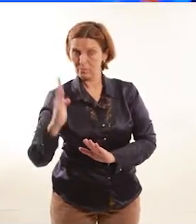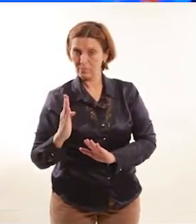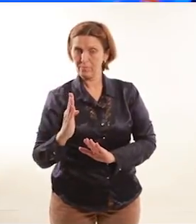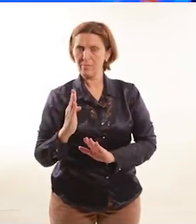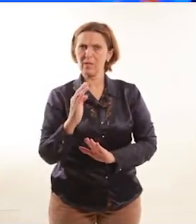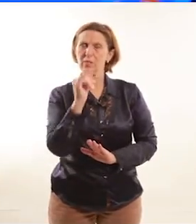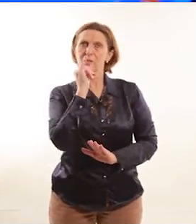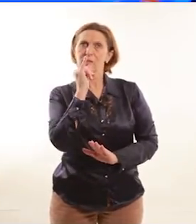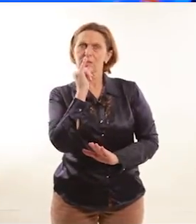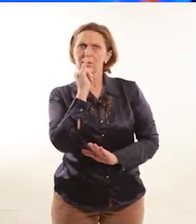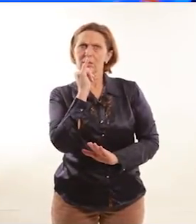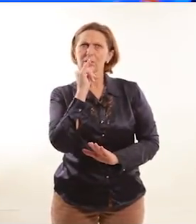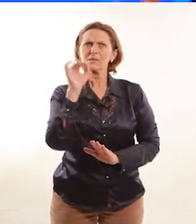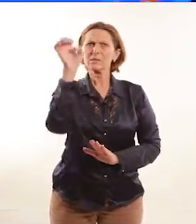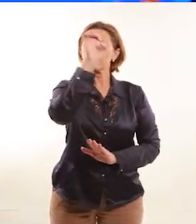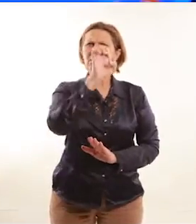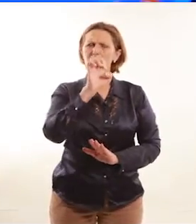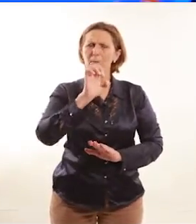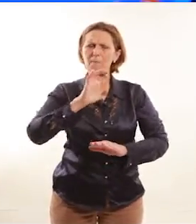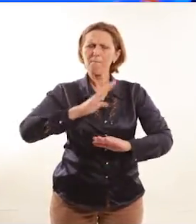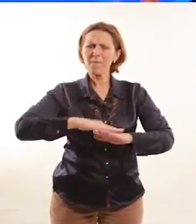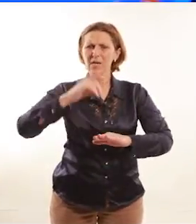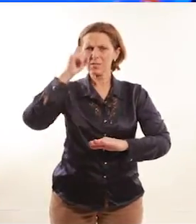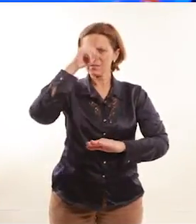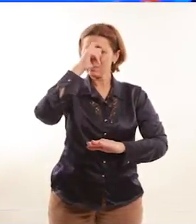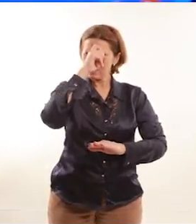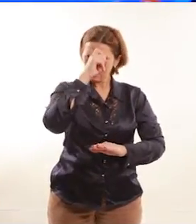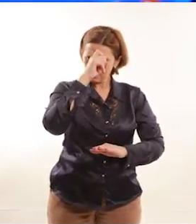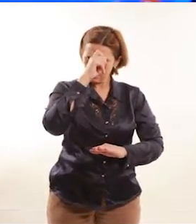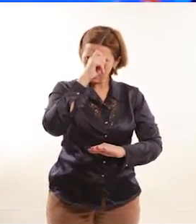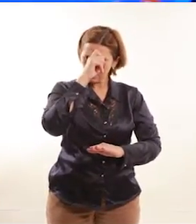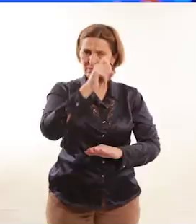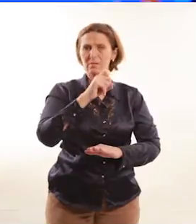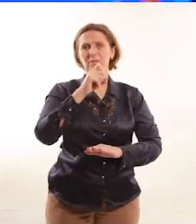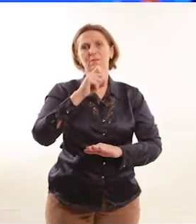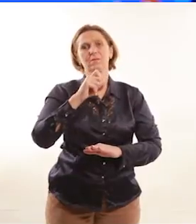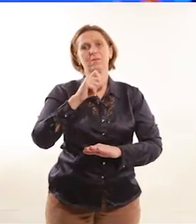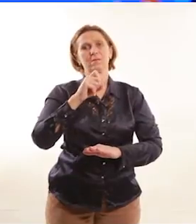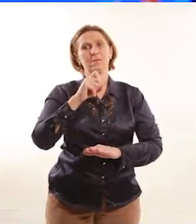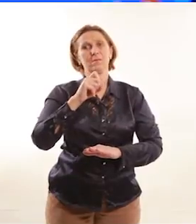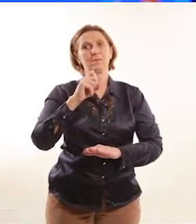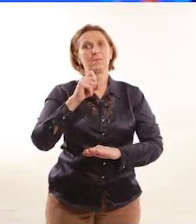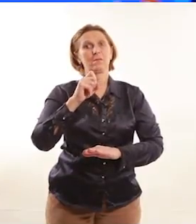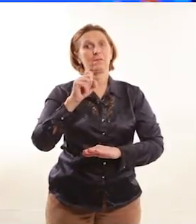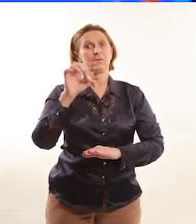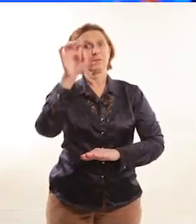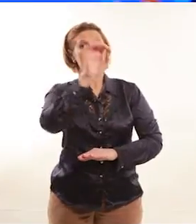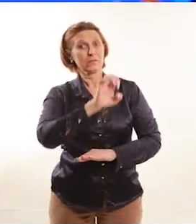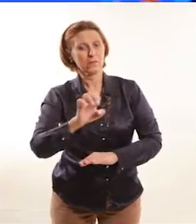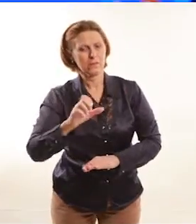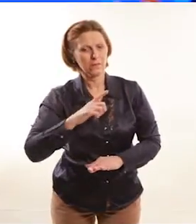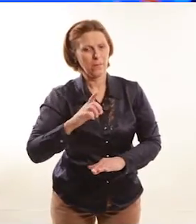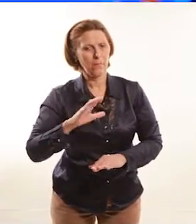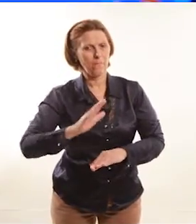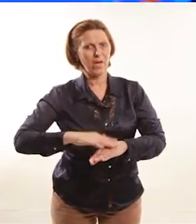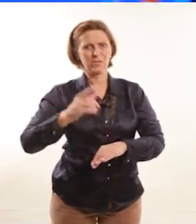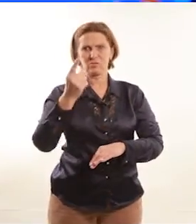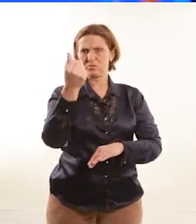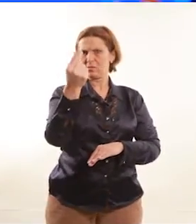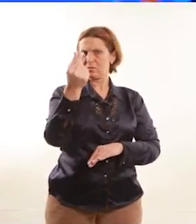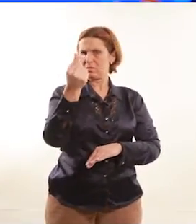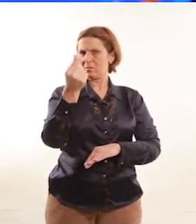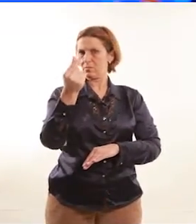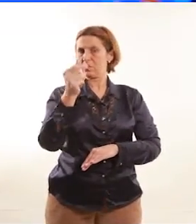os estados que têm mais dificuldade da operacionalização das vigilâncias são estados que recebem mais. Por